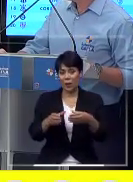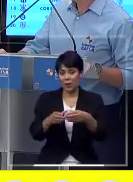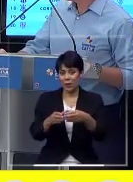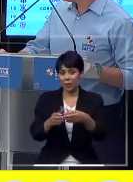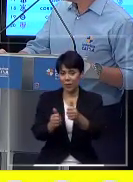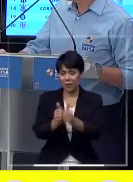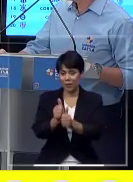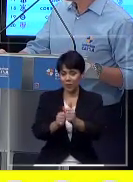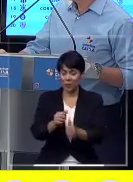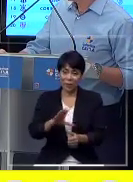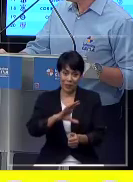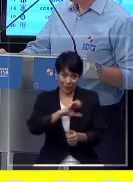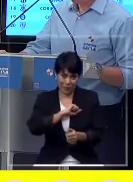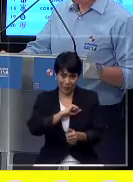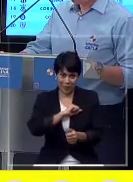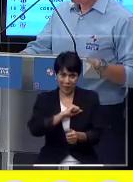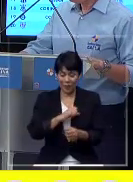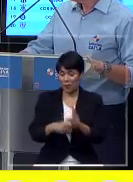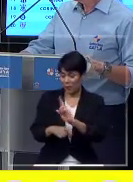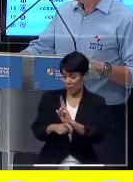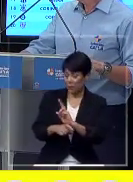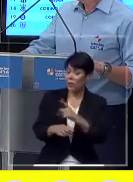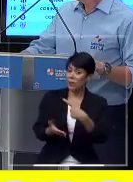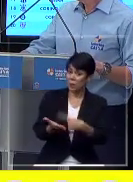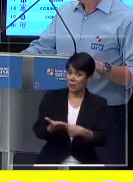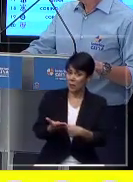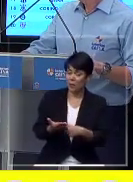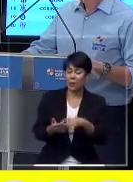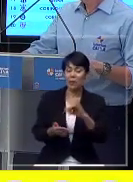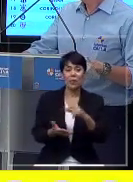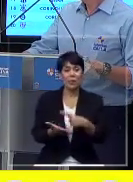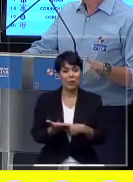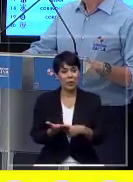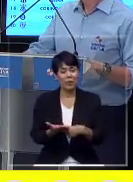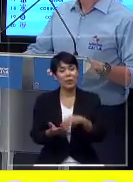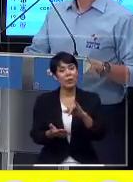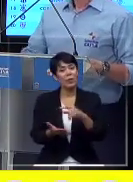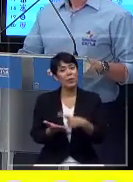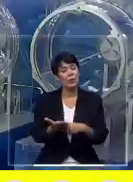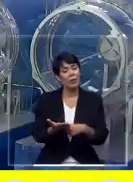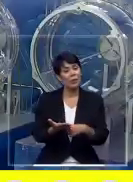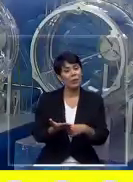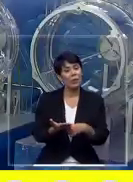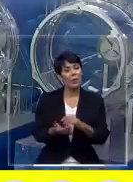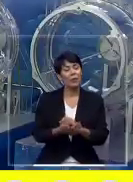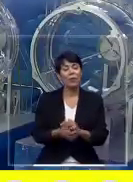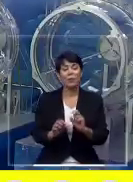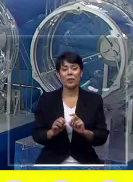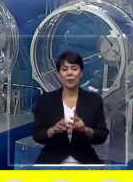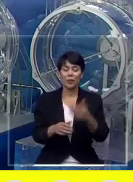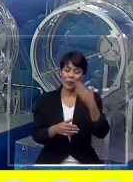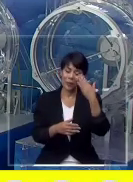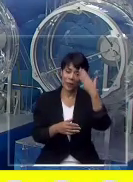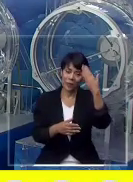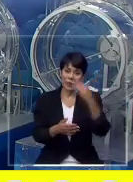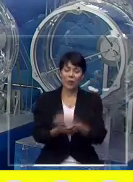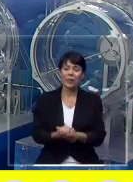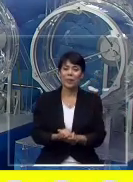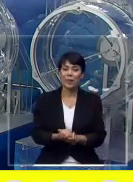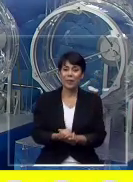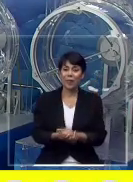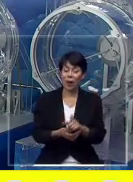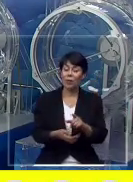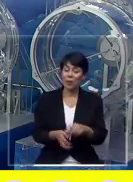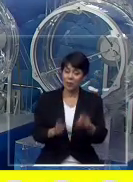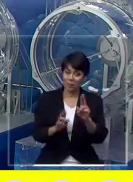coração. Os senhores auditores populares, confirmam? Sim, confirmo. Sim, confirmo. Obrigado. E aí, era o